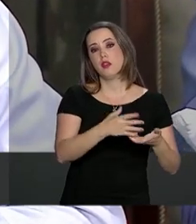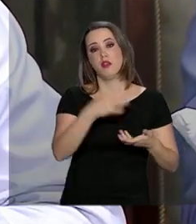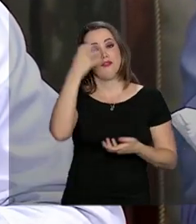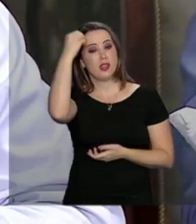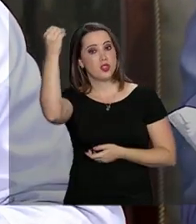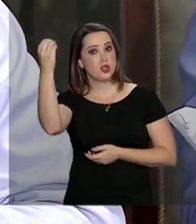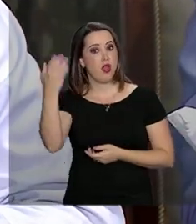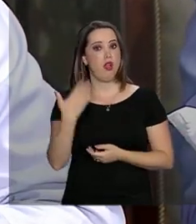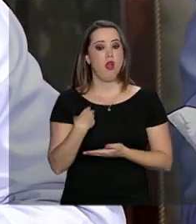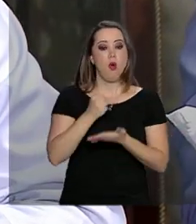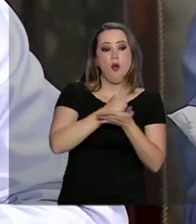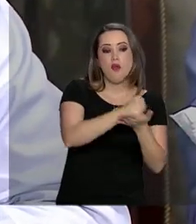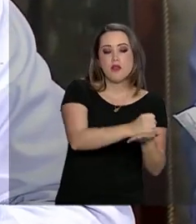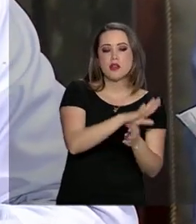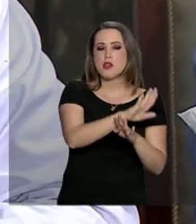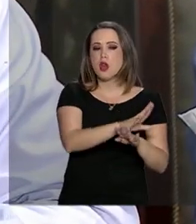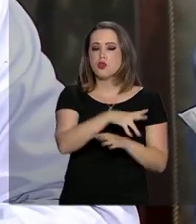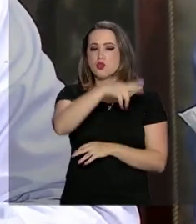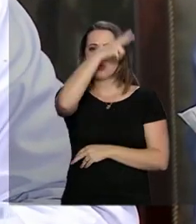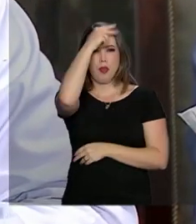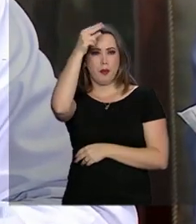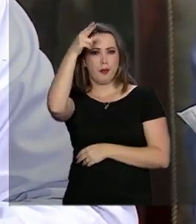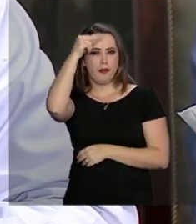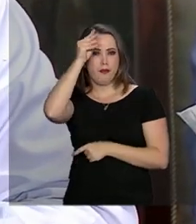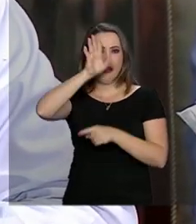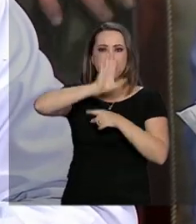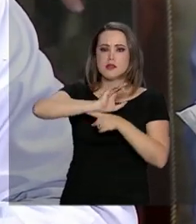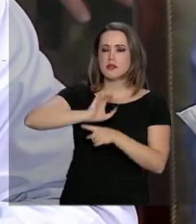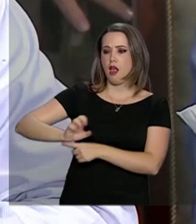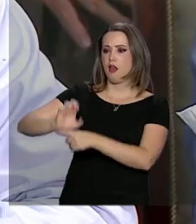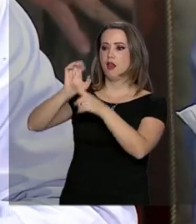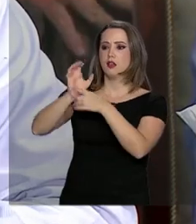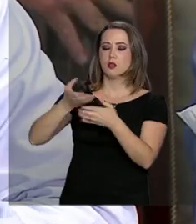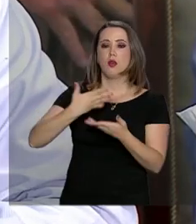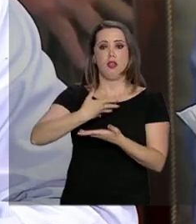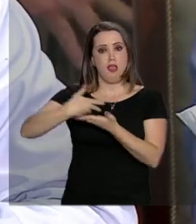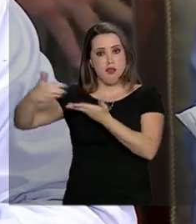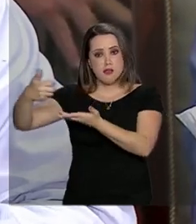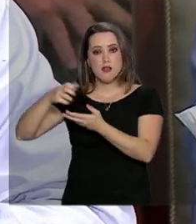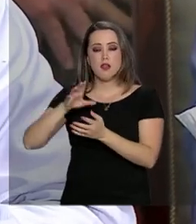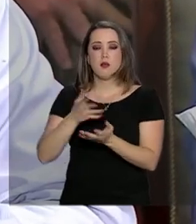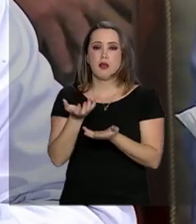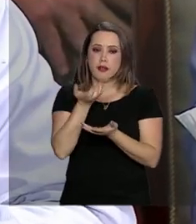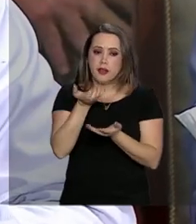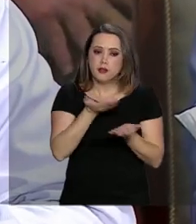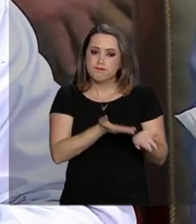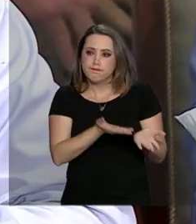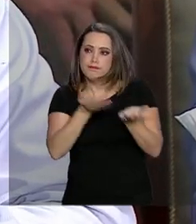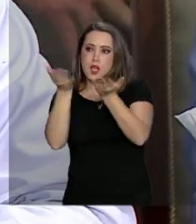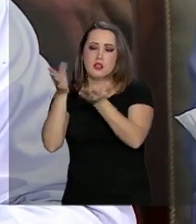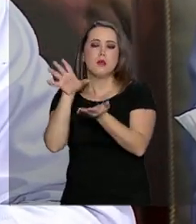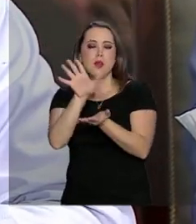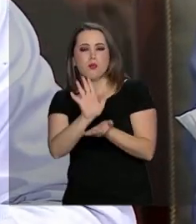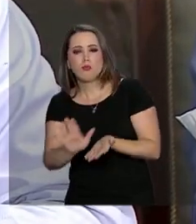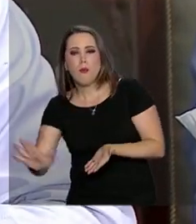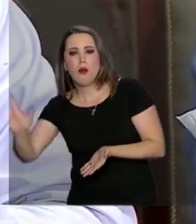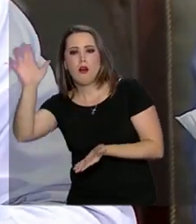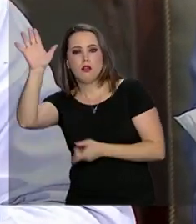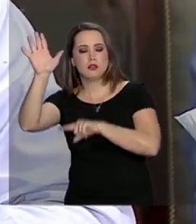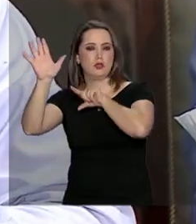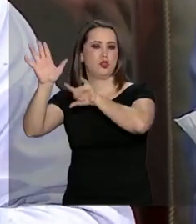municípios, estados, para que eles possam acolher um número maior e com isso diminuir a demanda aqui